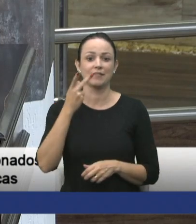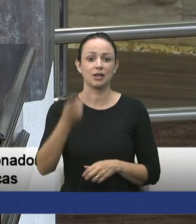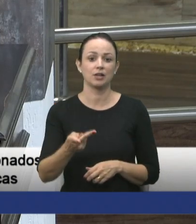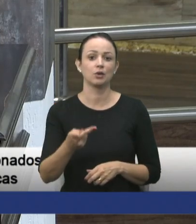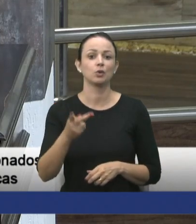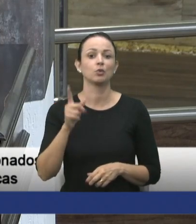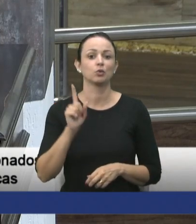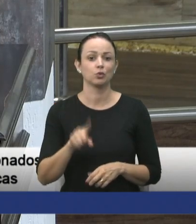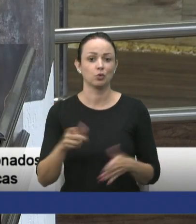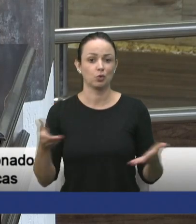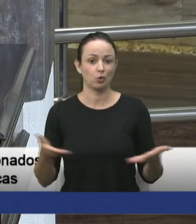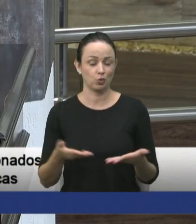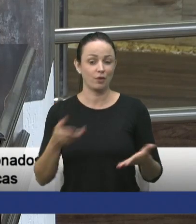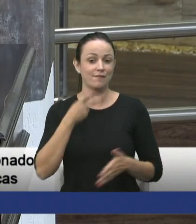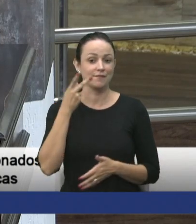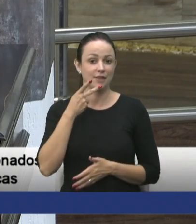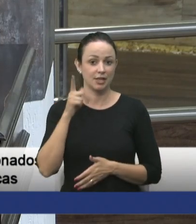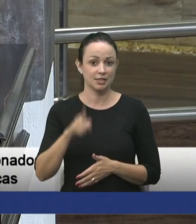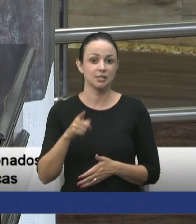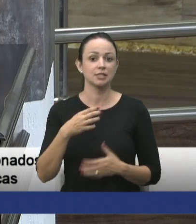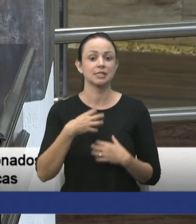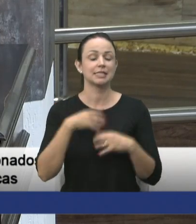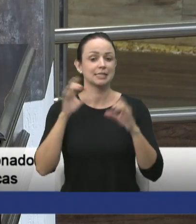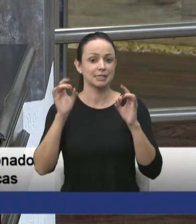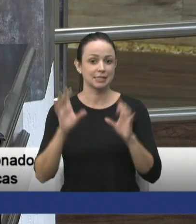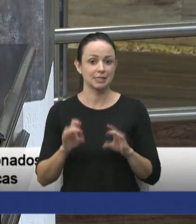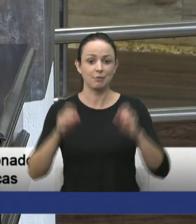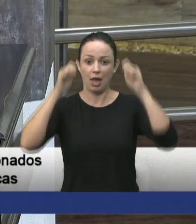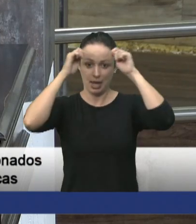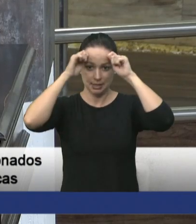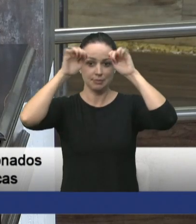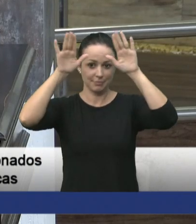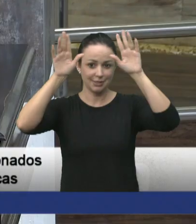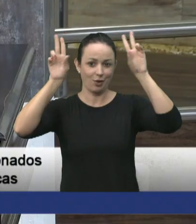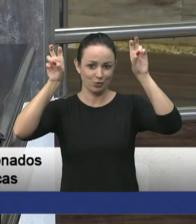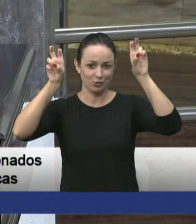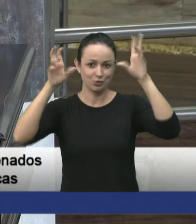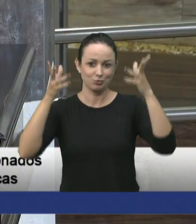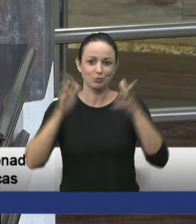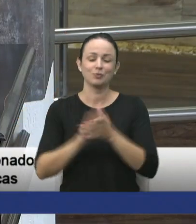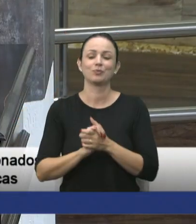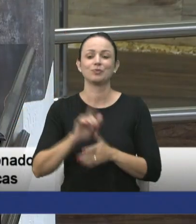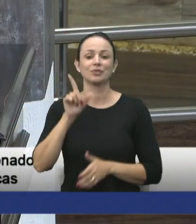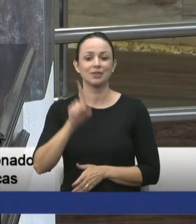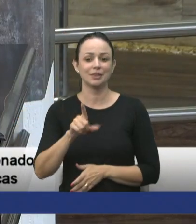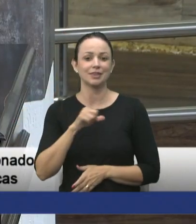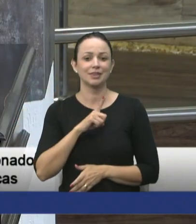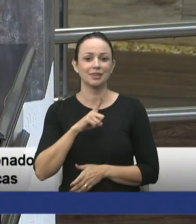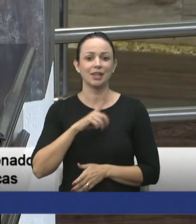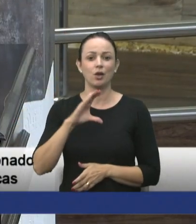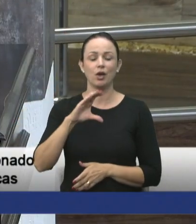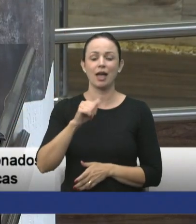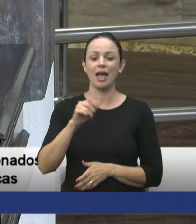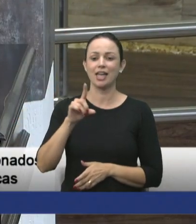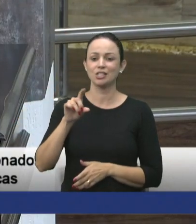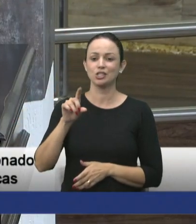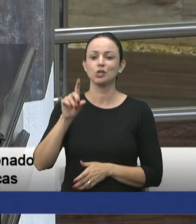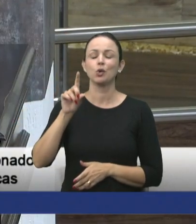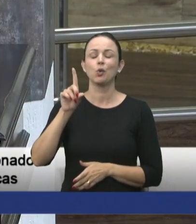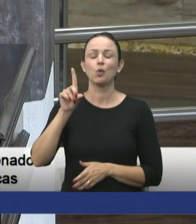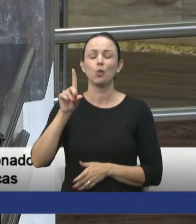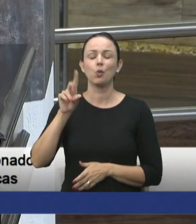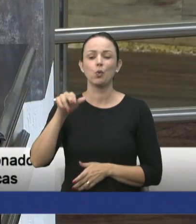né, hoje nós estamos falando de maneira especial sobre autismo, mas nós temos no CAD Único, que é onde reúne